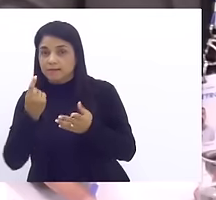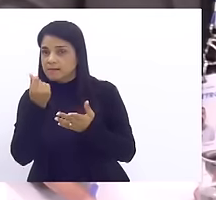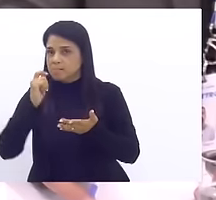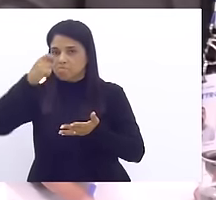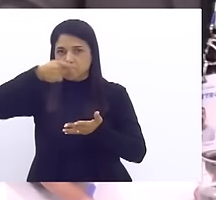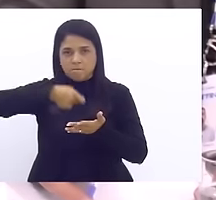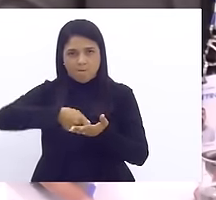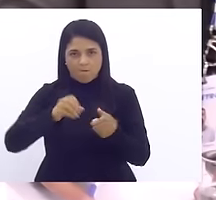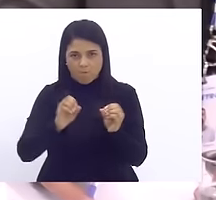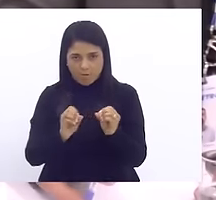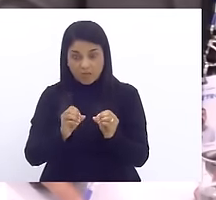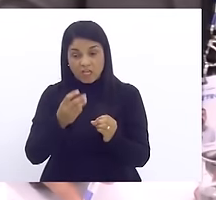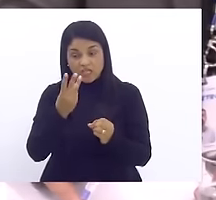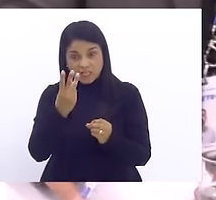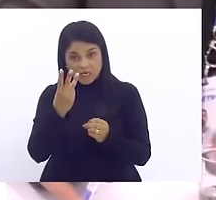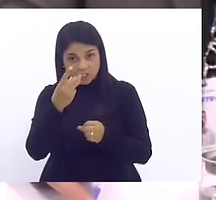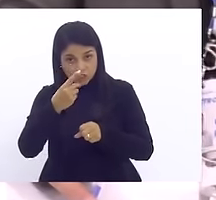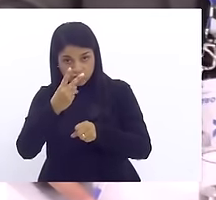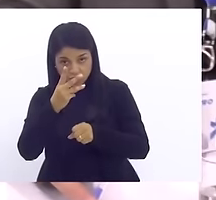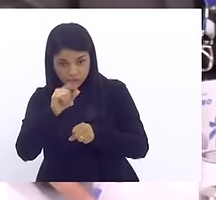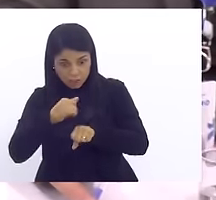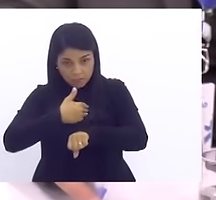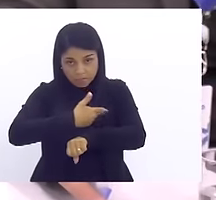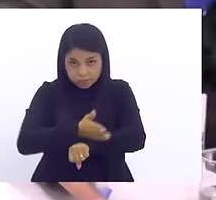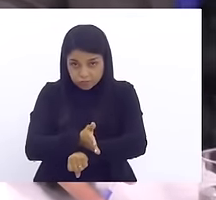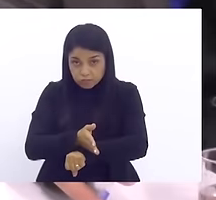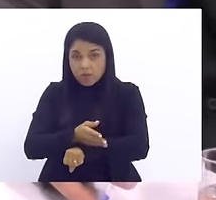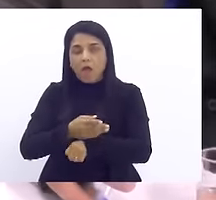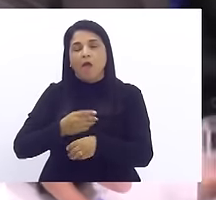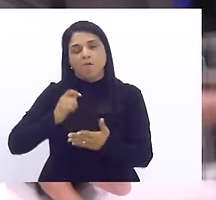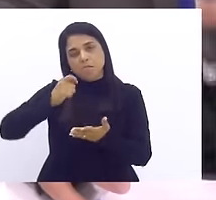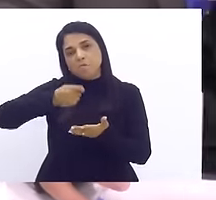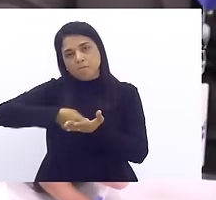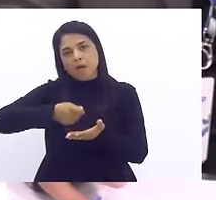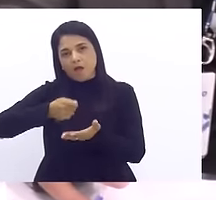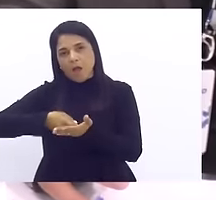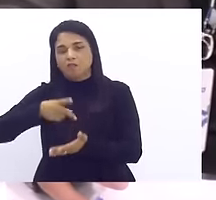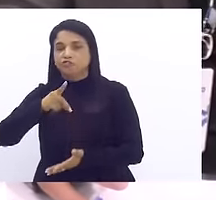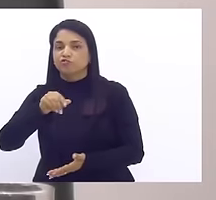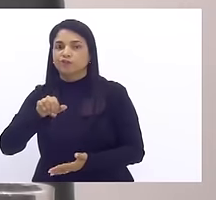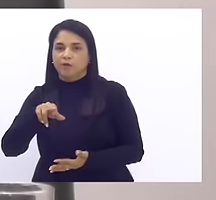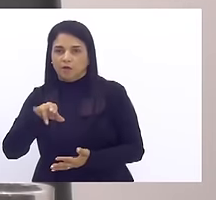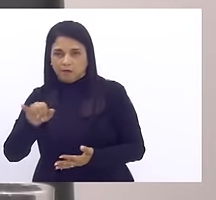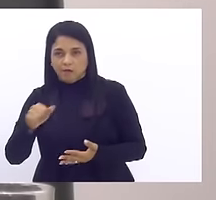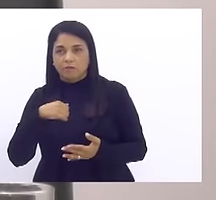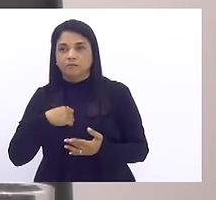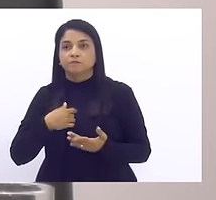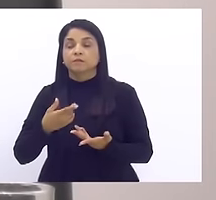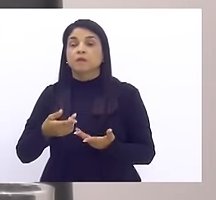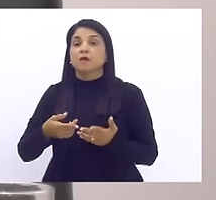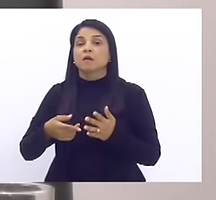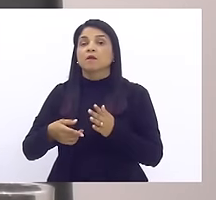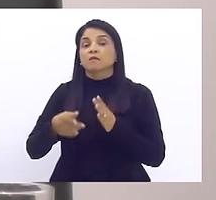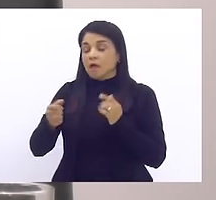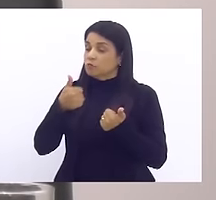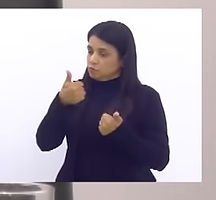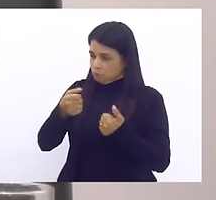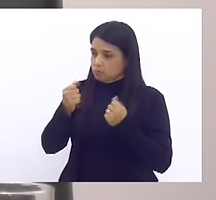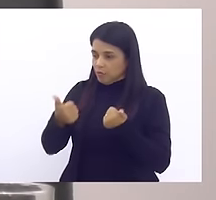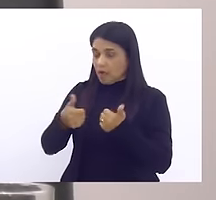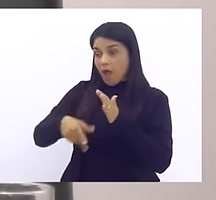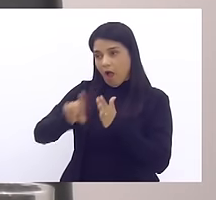após esses três dias começa a contar a diária tudo bem Depois do comunicado o proprietário mas só que aqui no dia